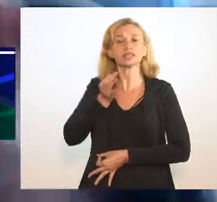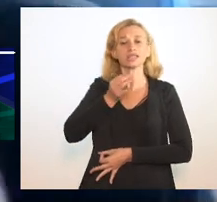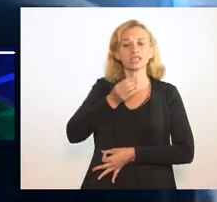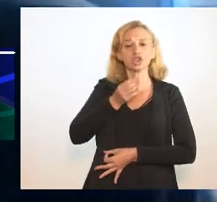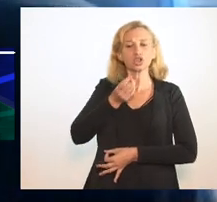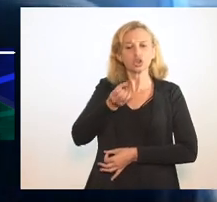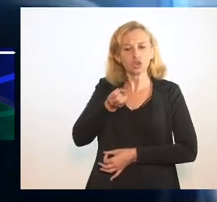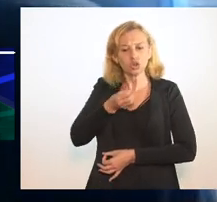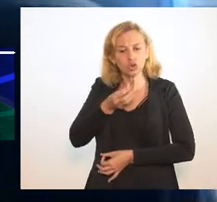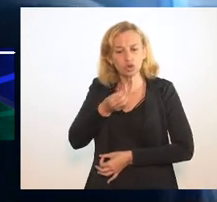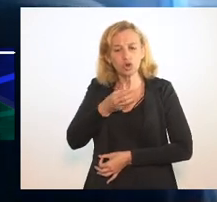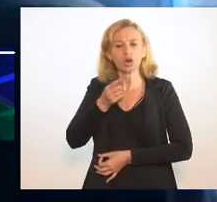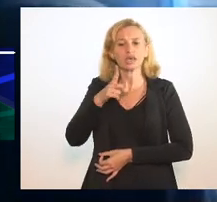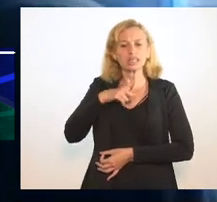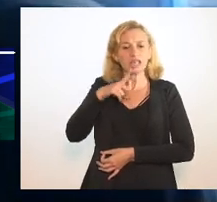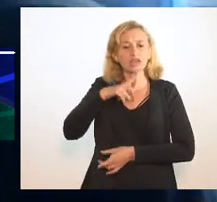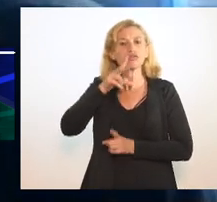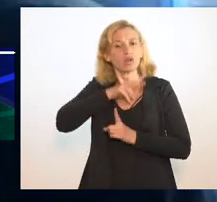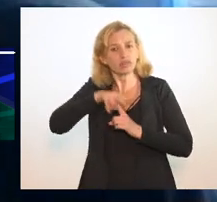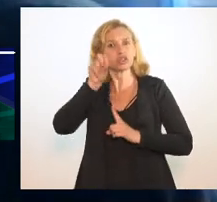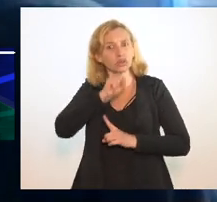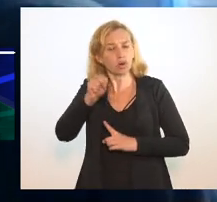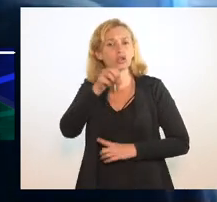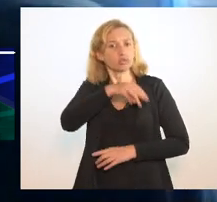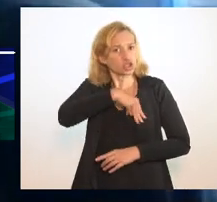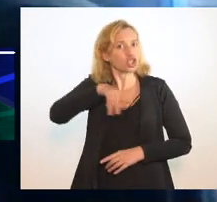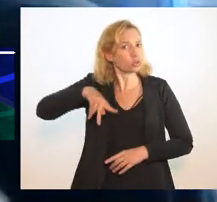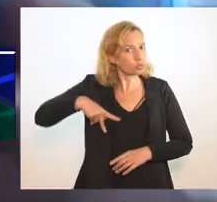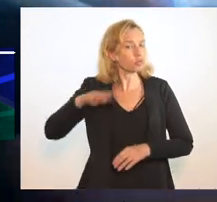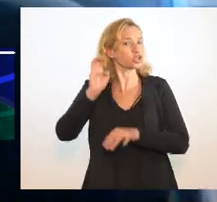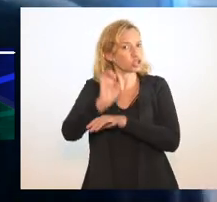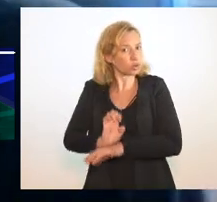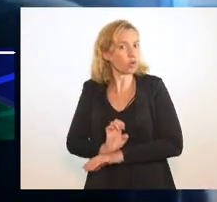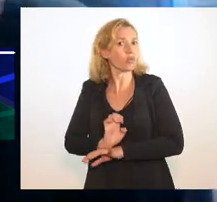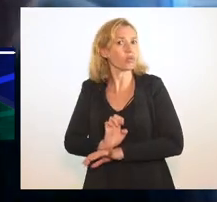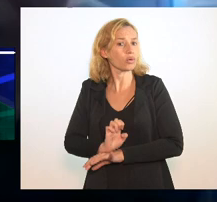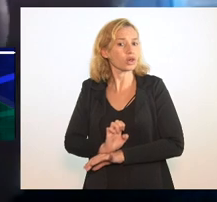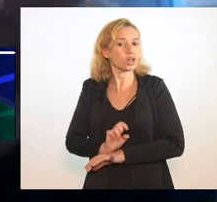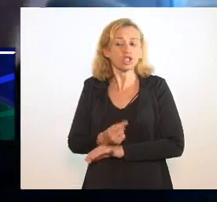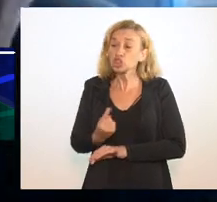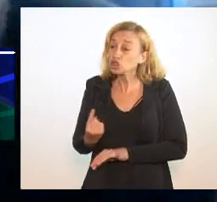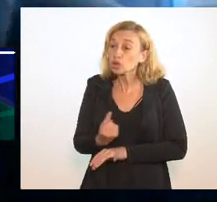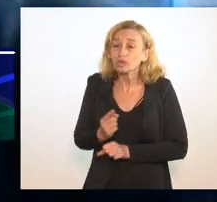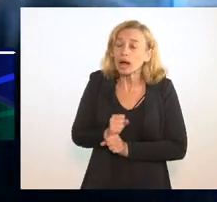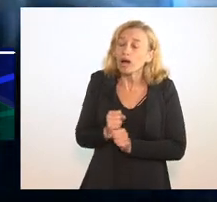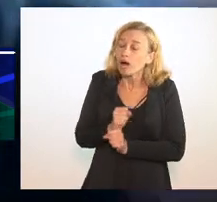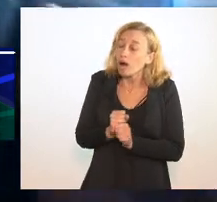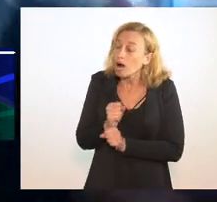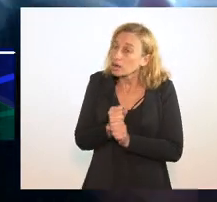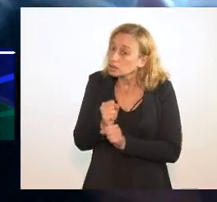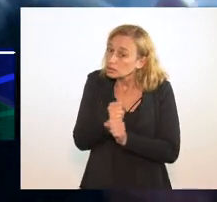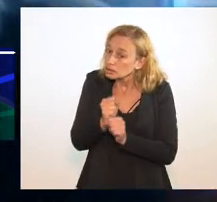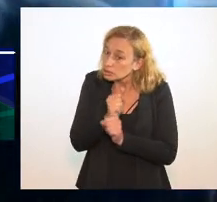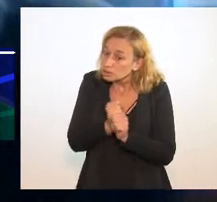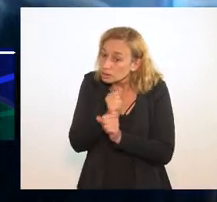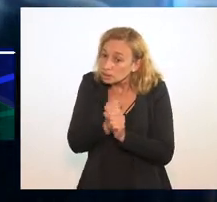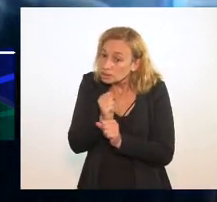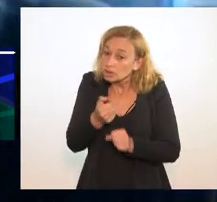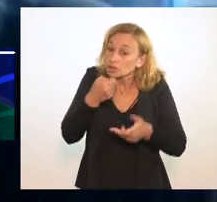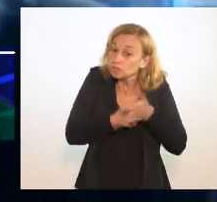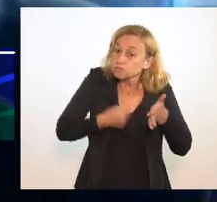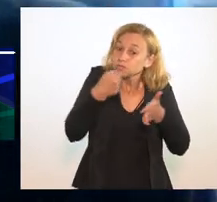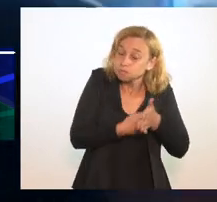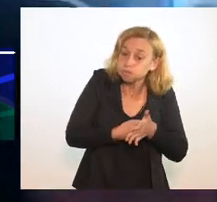recentemente, houve uma vitória do Ministério Público Estadual, que nós há anos e anos estamos lutando